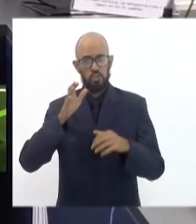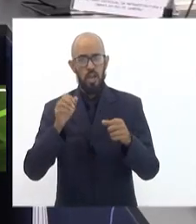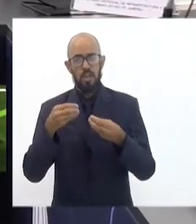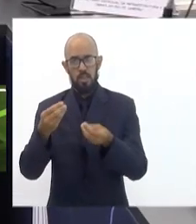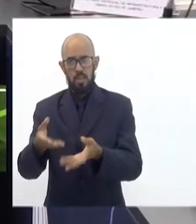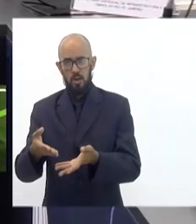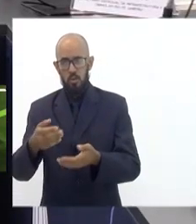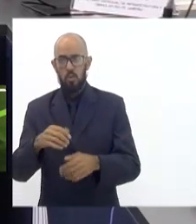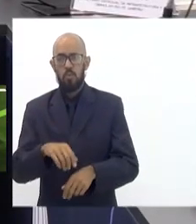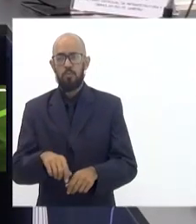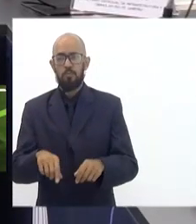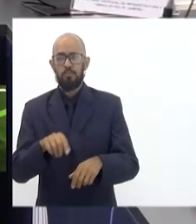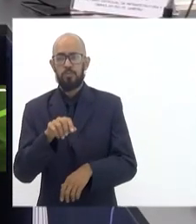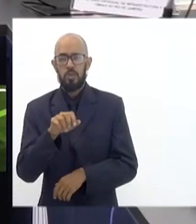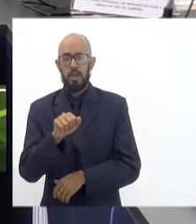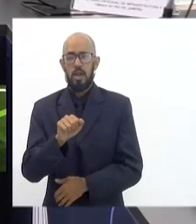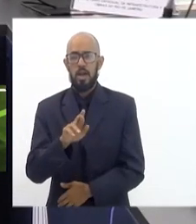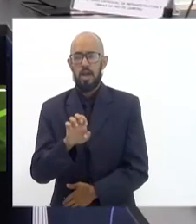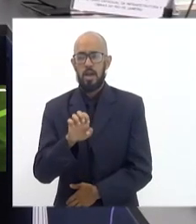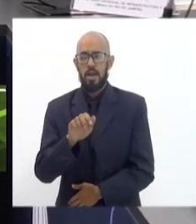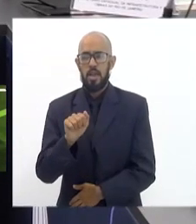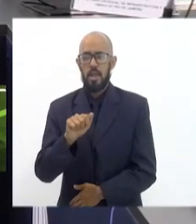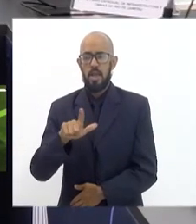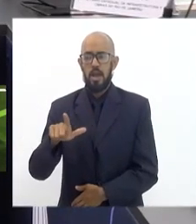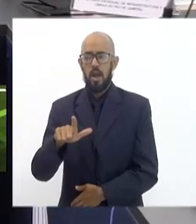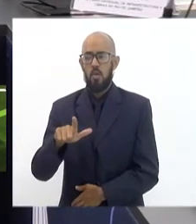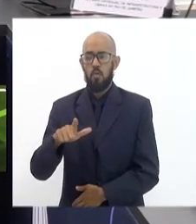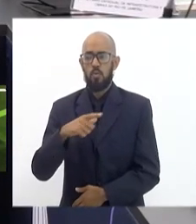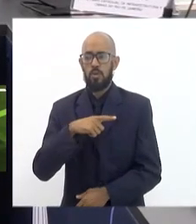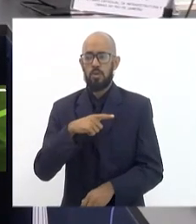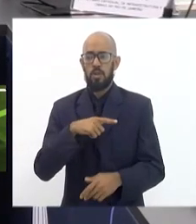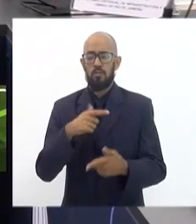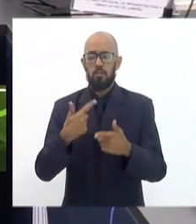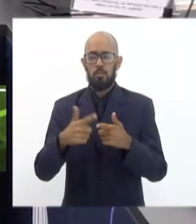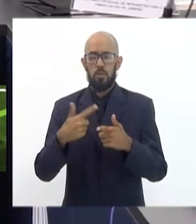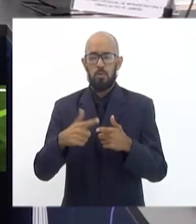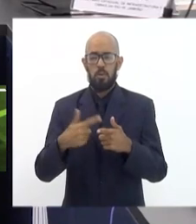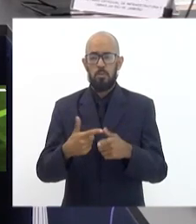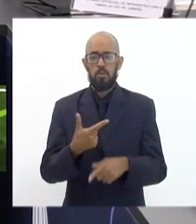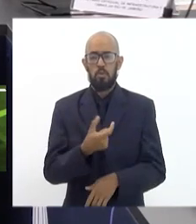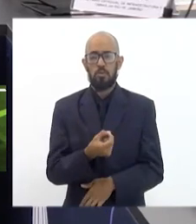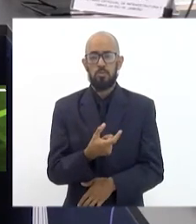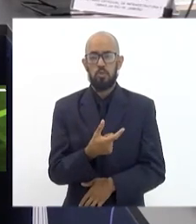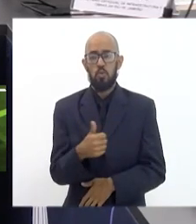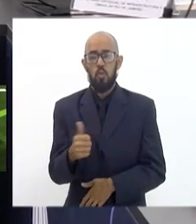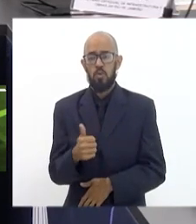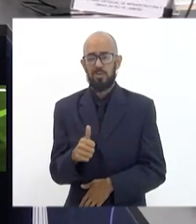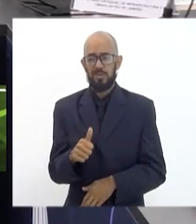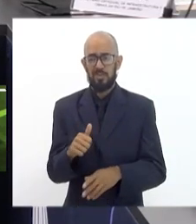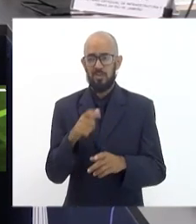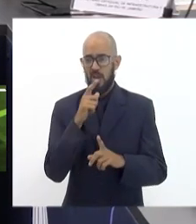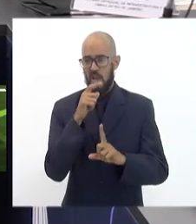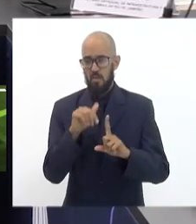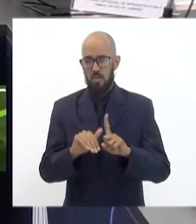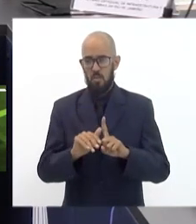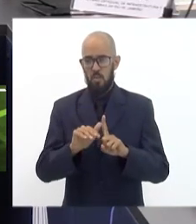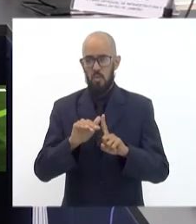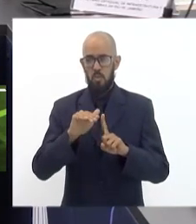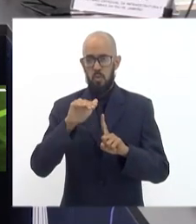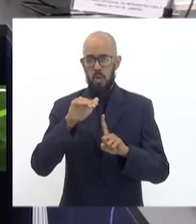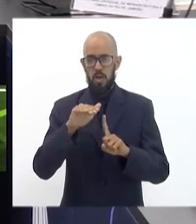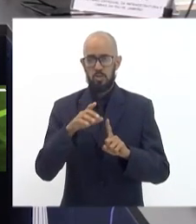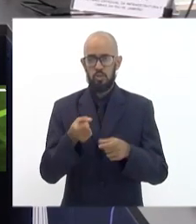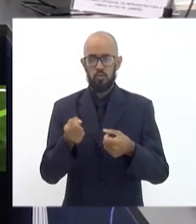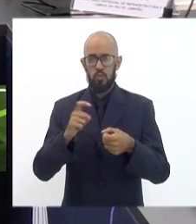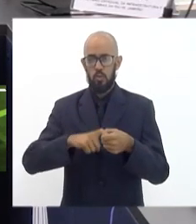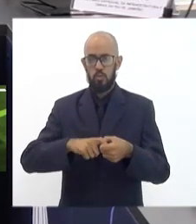e ao ainda da enchente de 2011 as obras estavam paradas mas já tomamos as obras fica